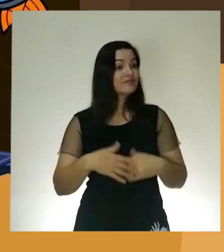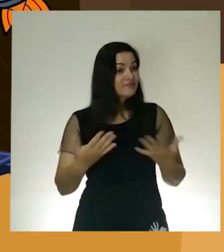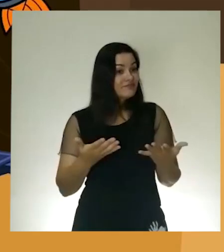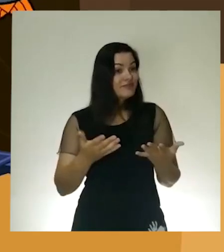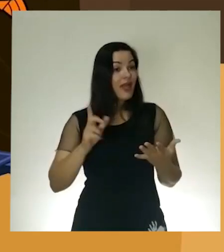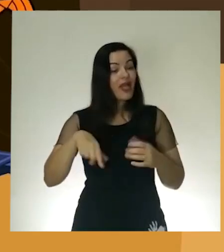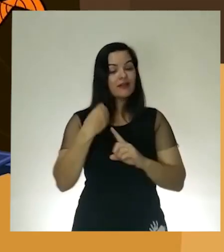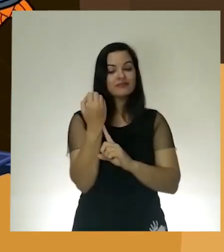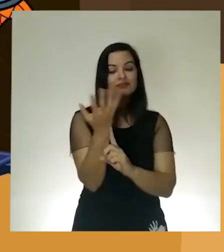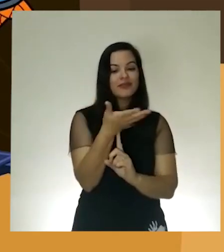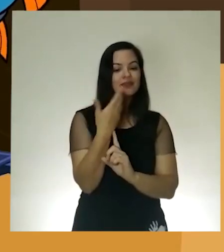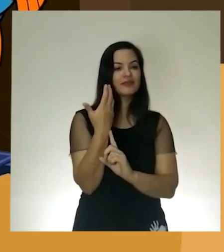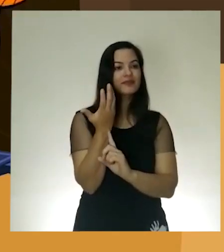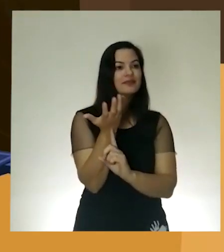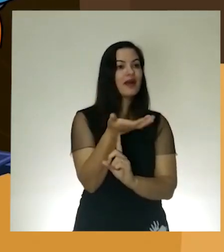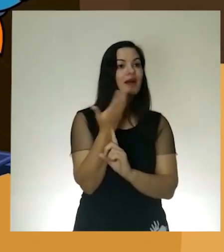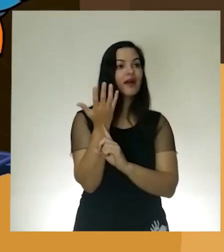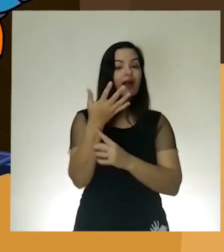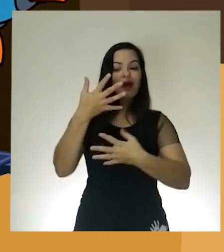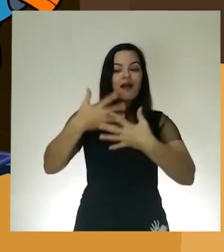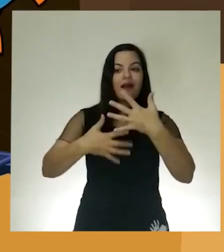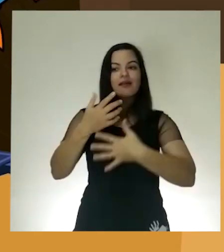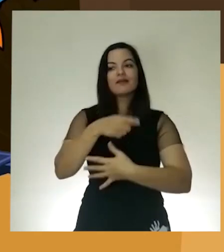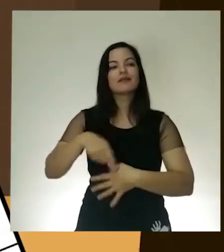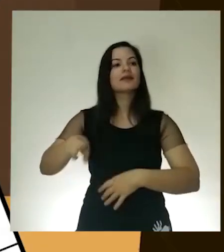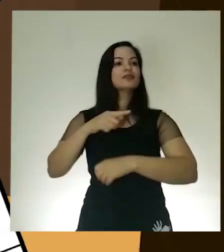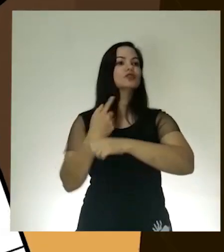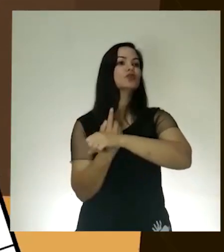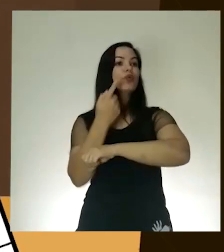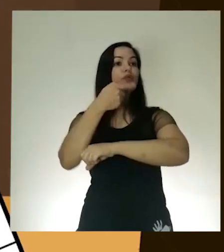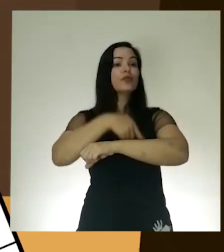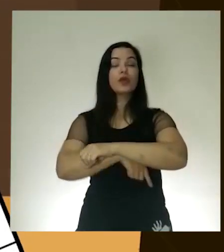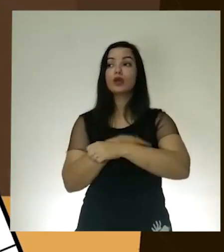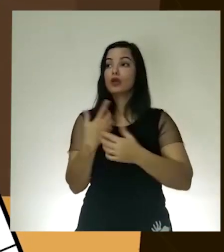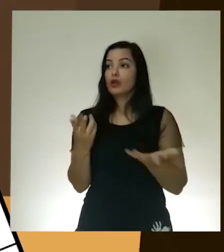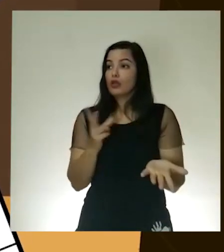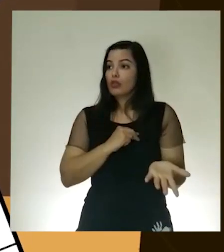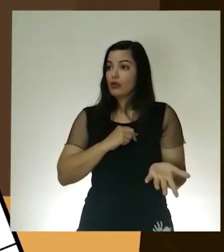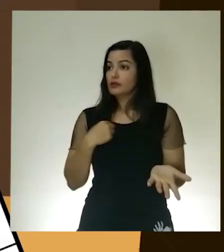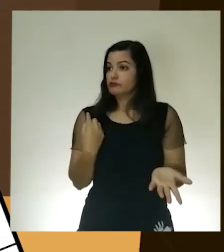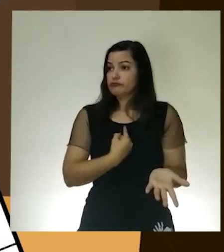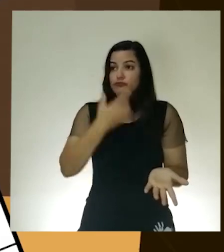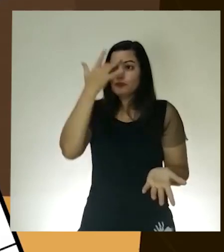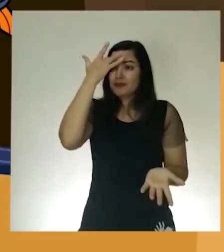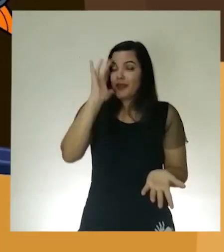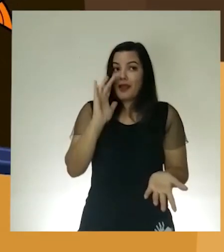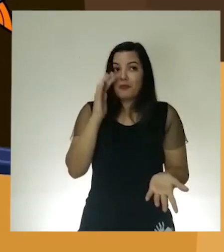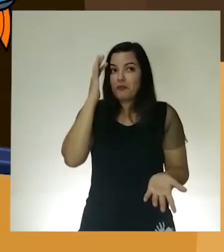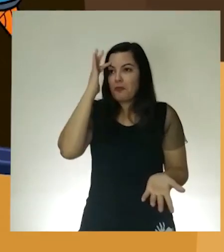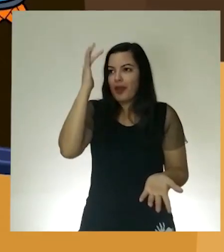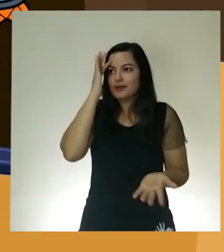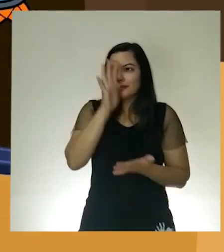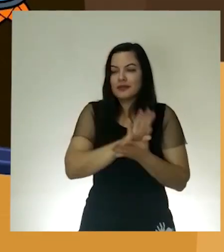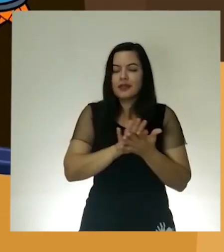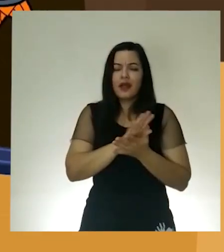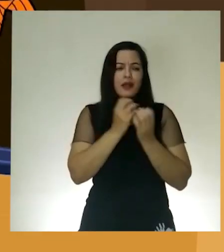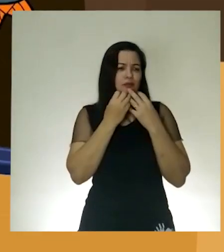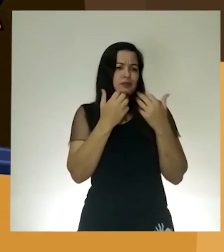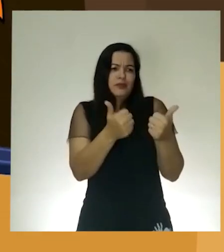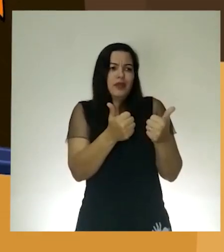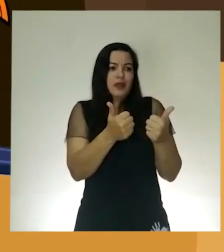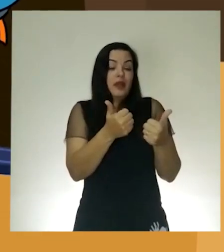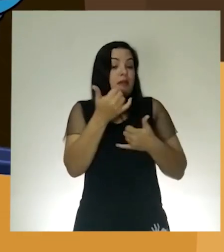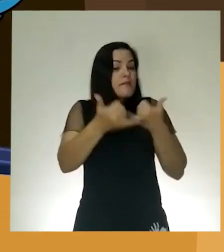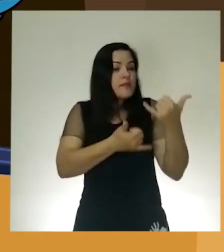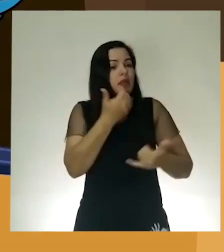é isso. O radar estava atrapalhando os golfinhos rotadores. Puxa, a gente nunca ia imaginar. Tá tudo bem, meninos. Vocês